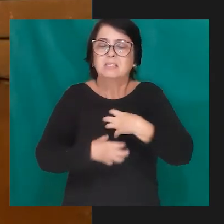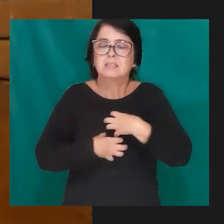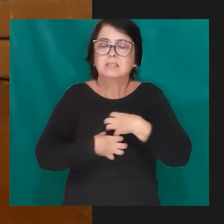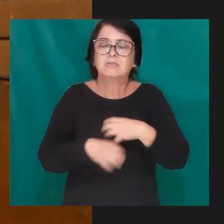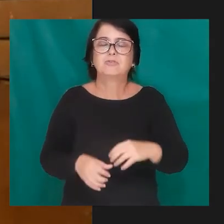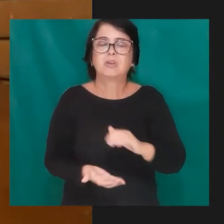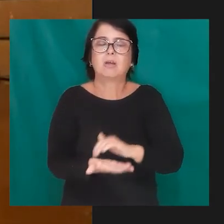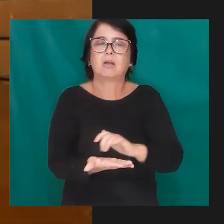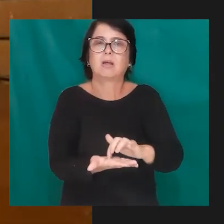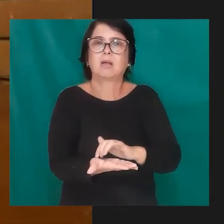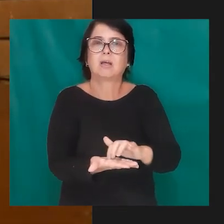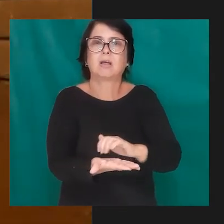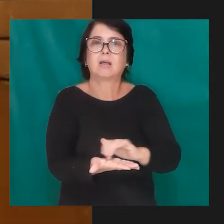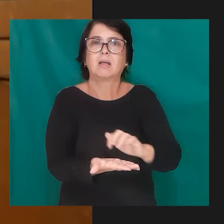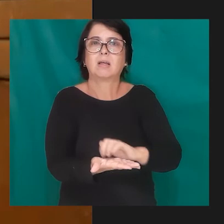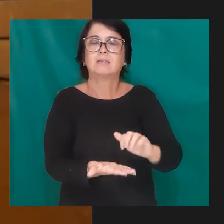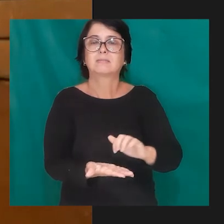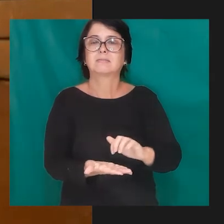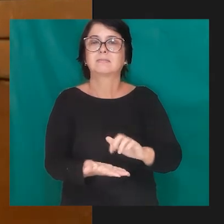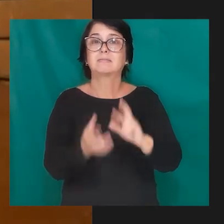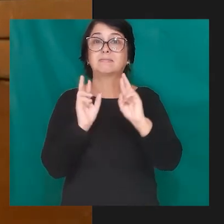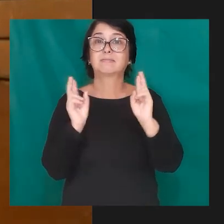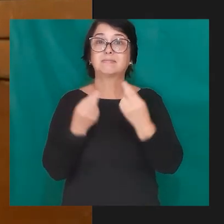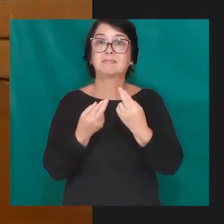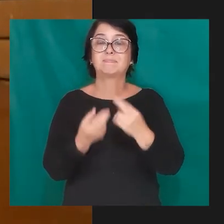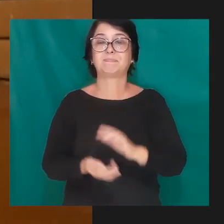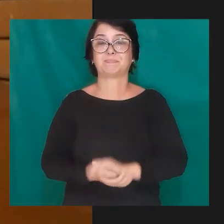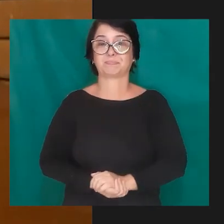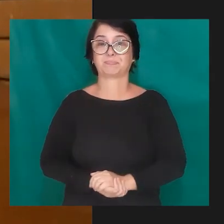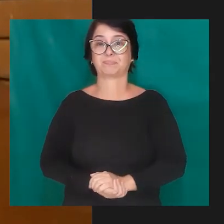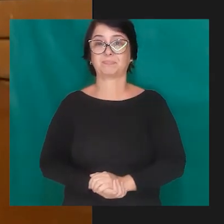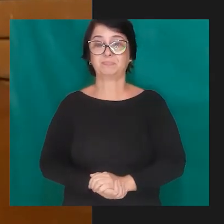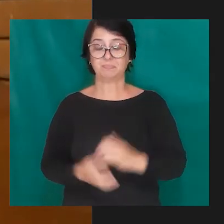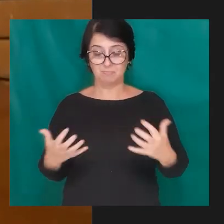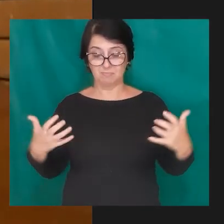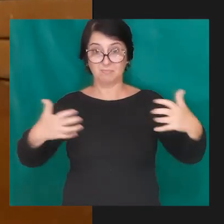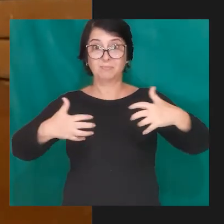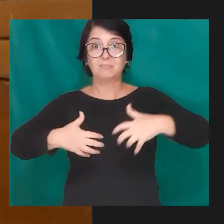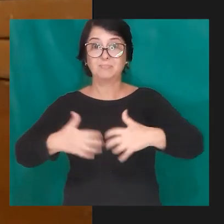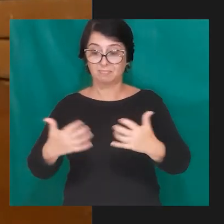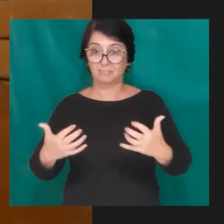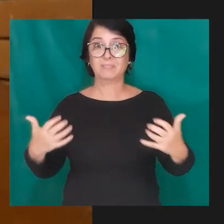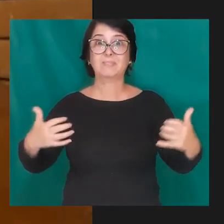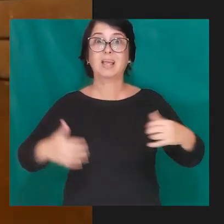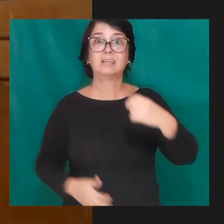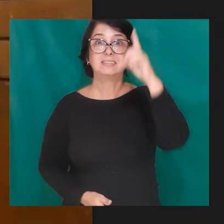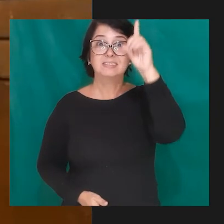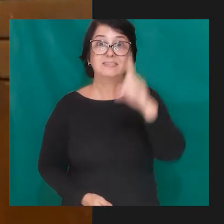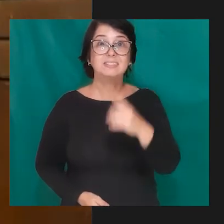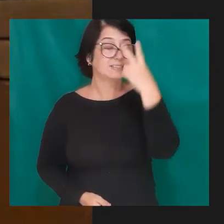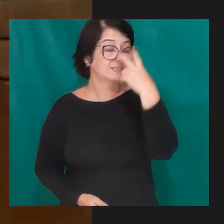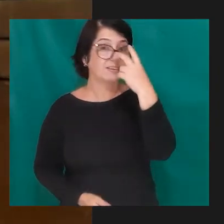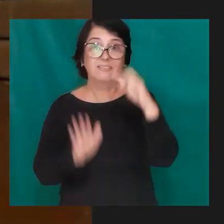a gente foi falando, bom, vou dar um resumo. Nós fizemos um acordeon para deficiente visual, que eu vou ver se dá